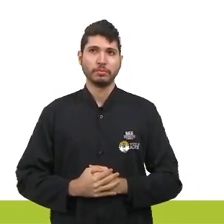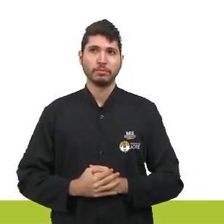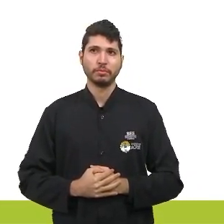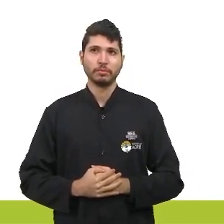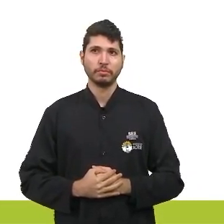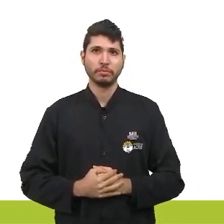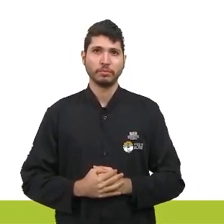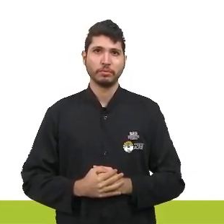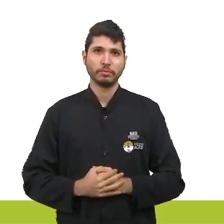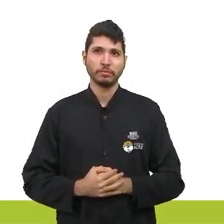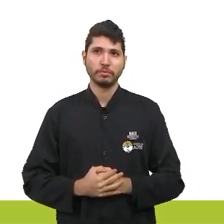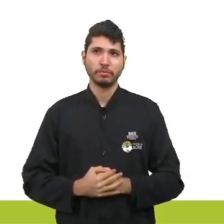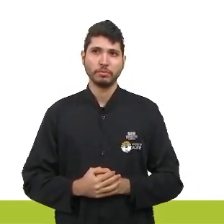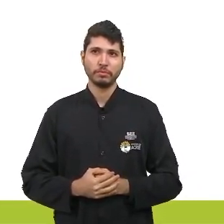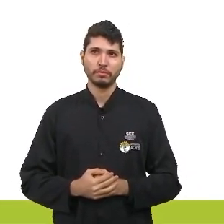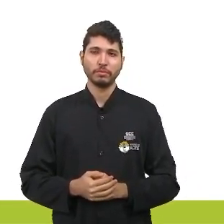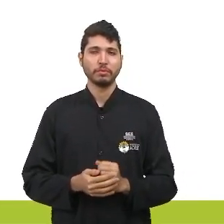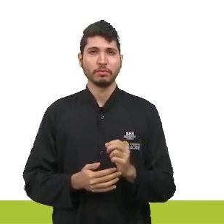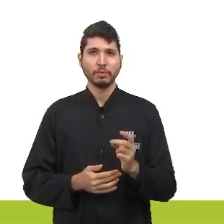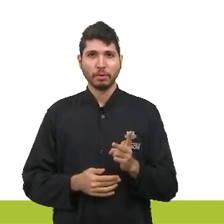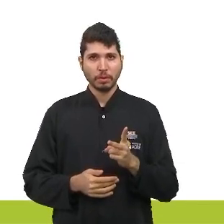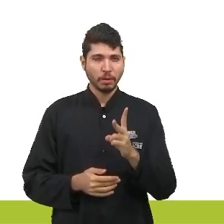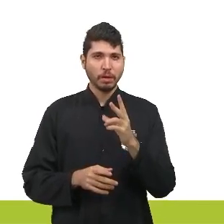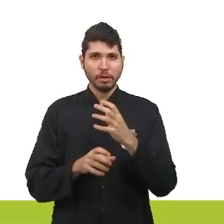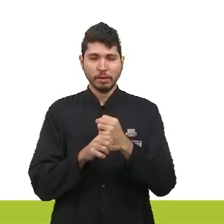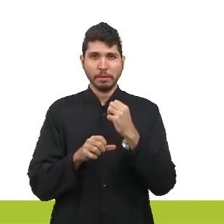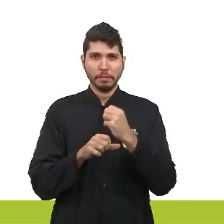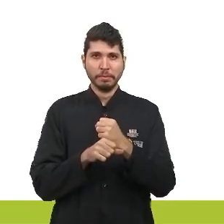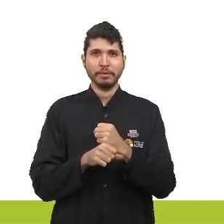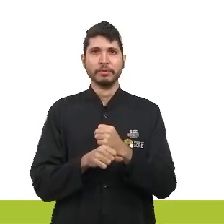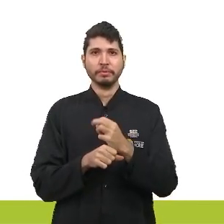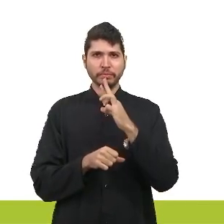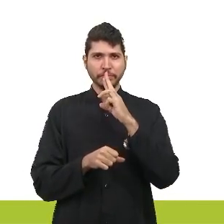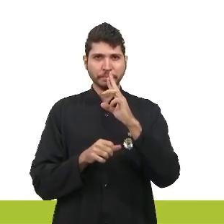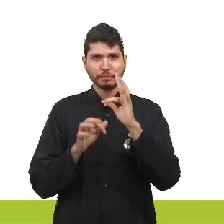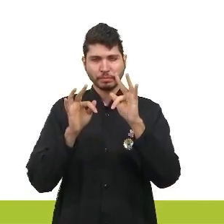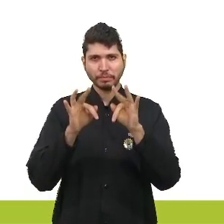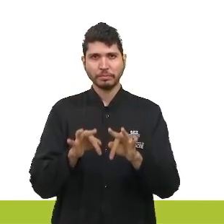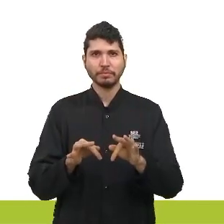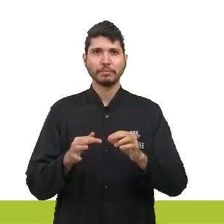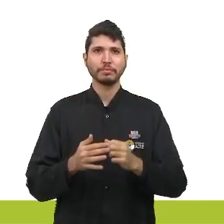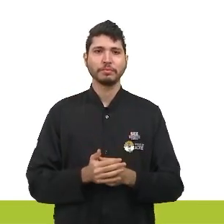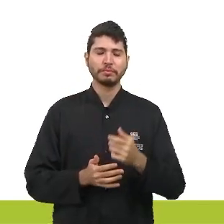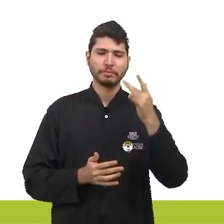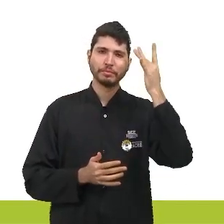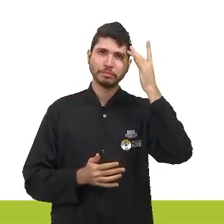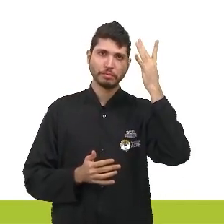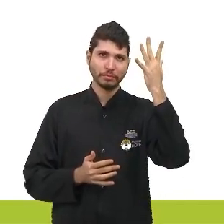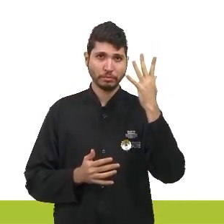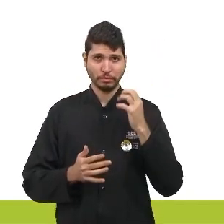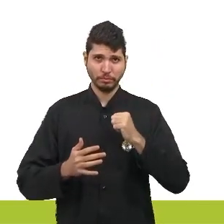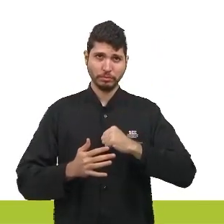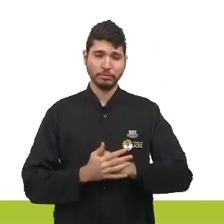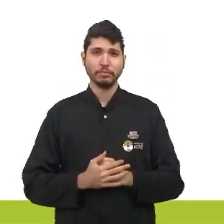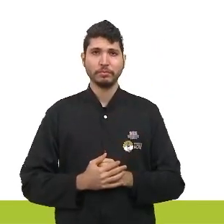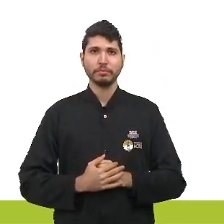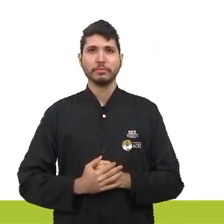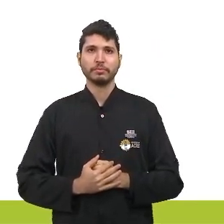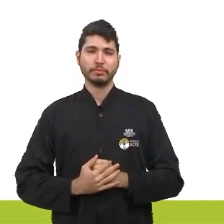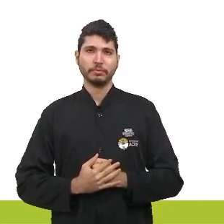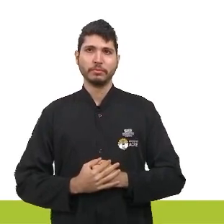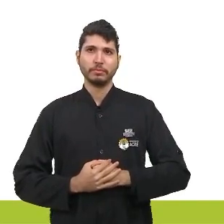Façam essas contas para você obter o resultado final. Essa daqui é bem tranquila, que vai ter denominador 100.